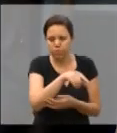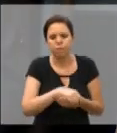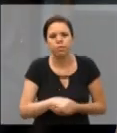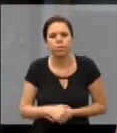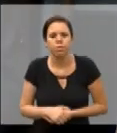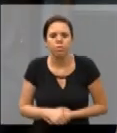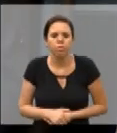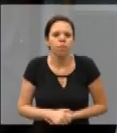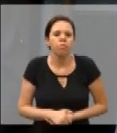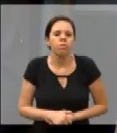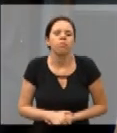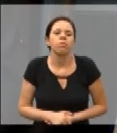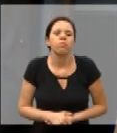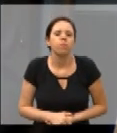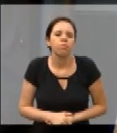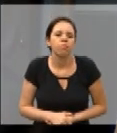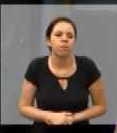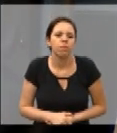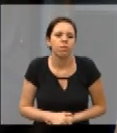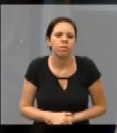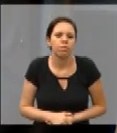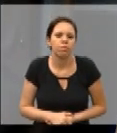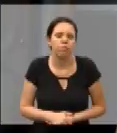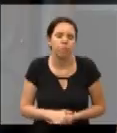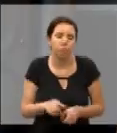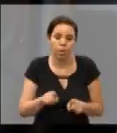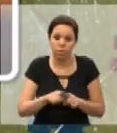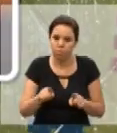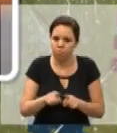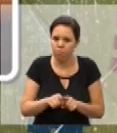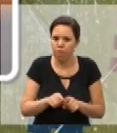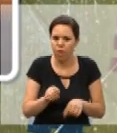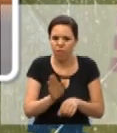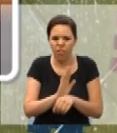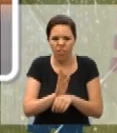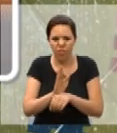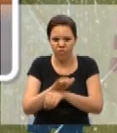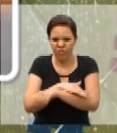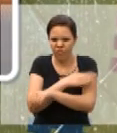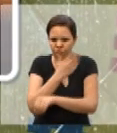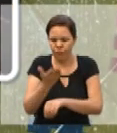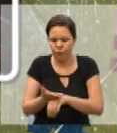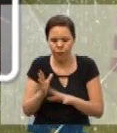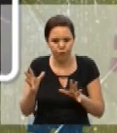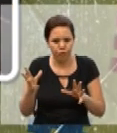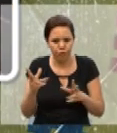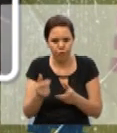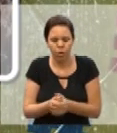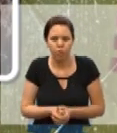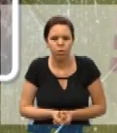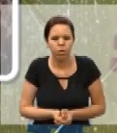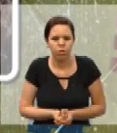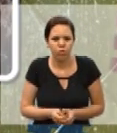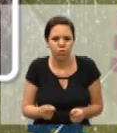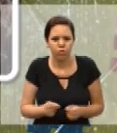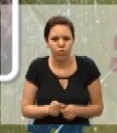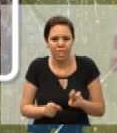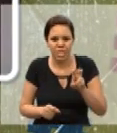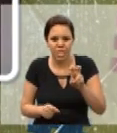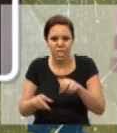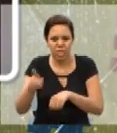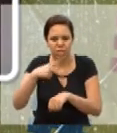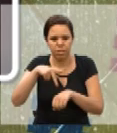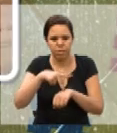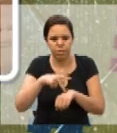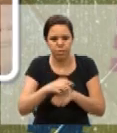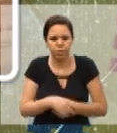conectados. E assim, e cenas... E o filme, assim, ele foi filmado são 5 países,